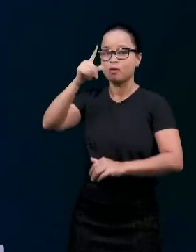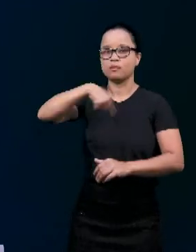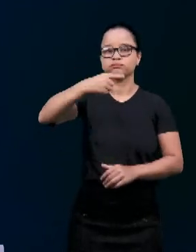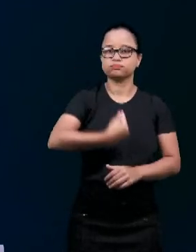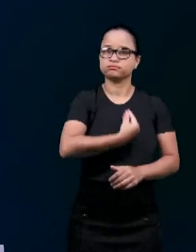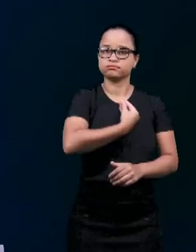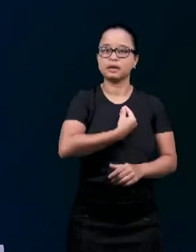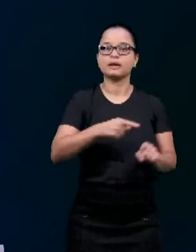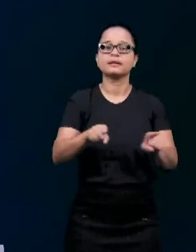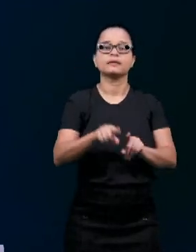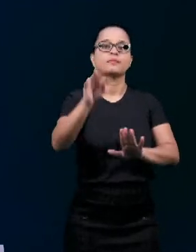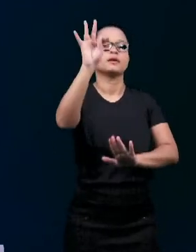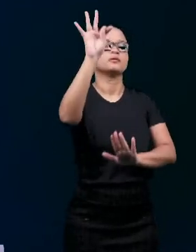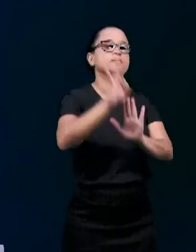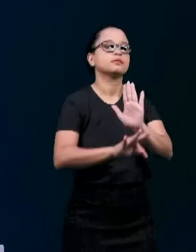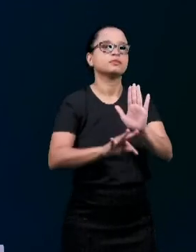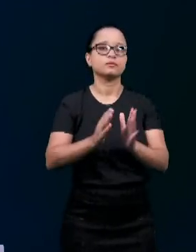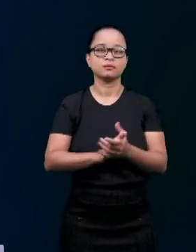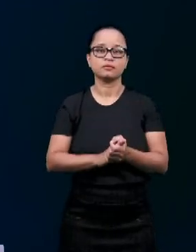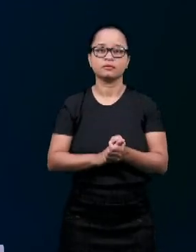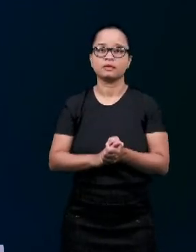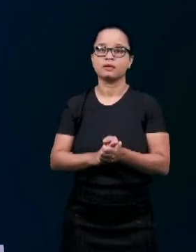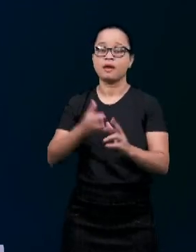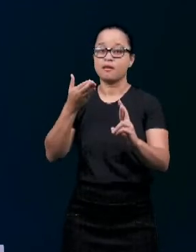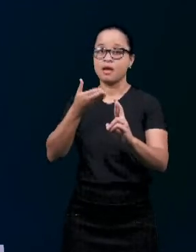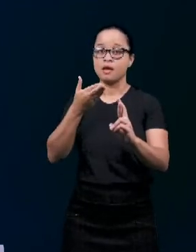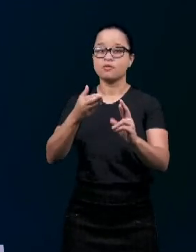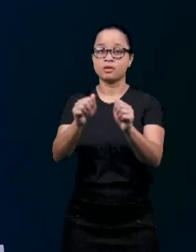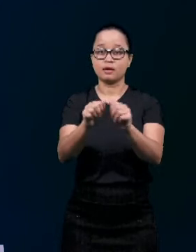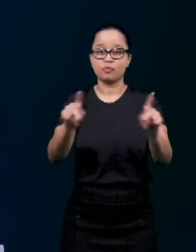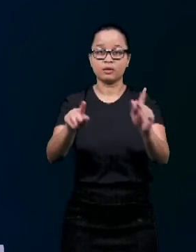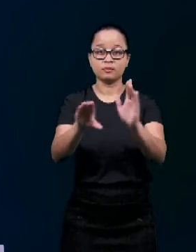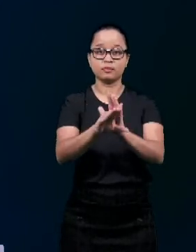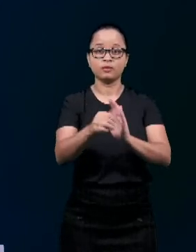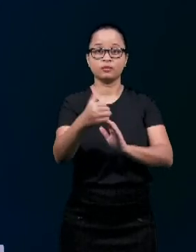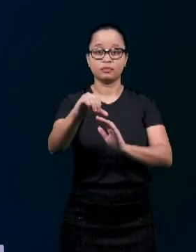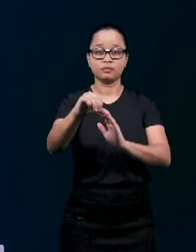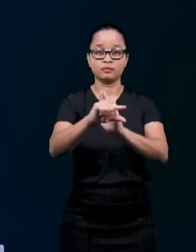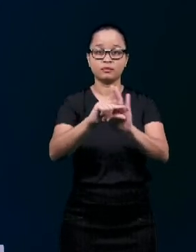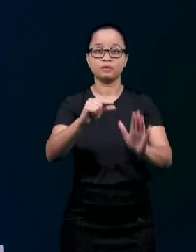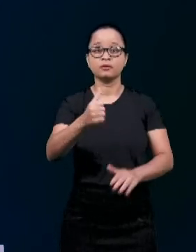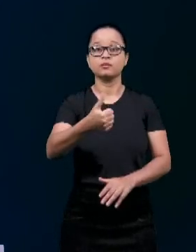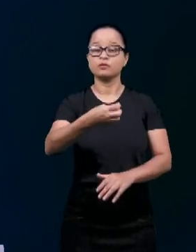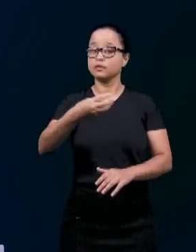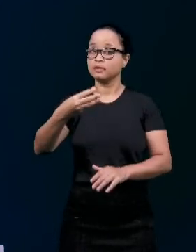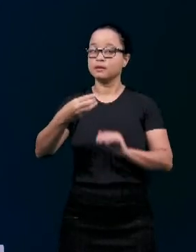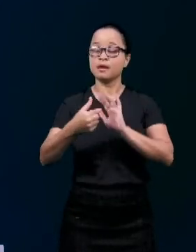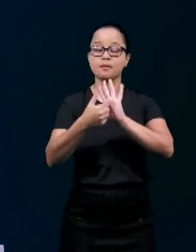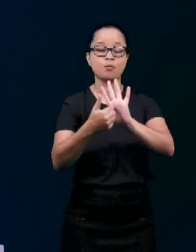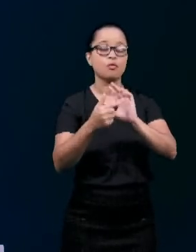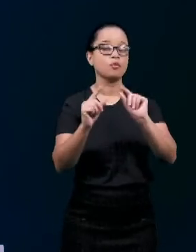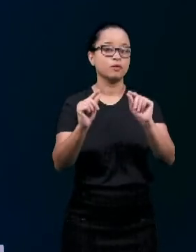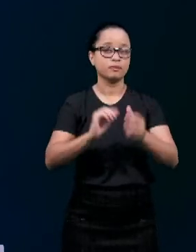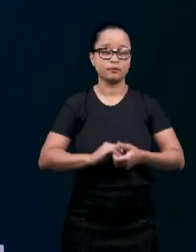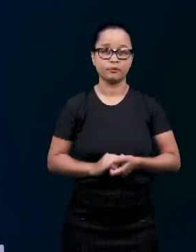também referenciado em Apocalipse 19, versículo 13, que diz o